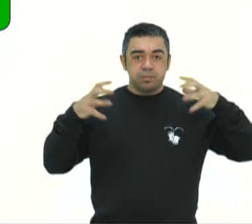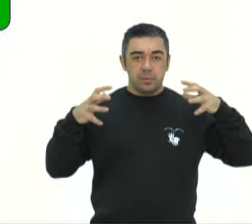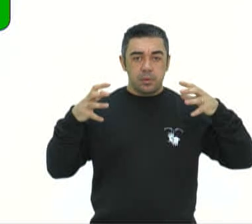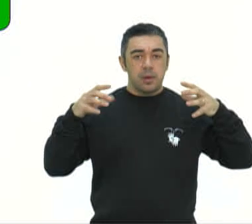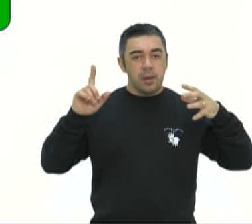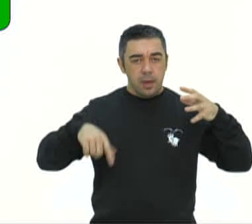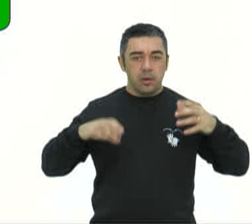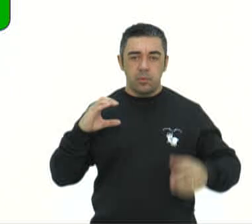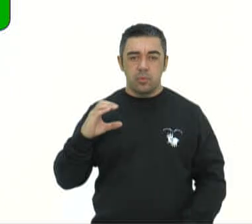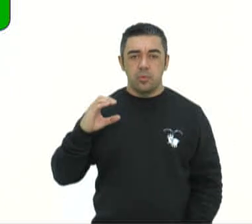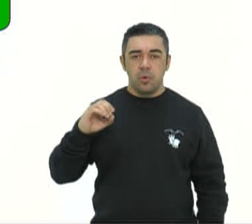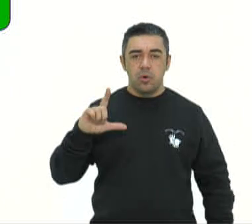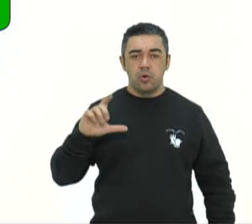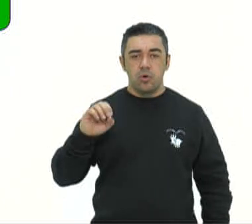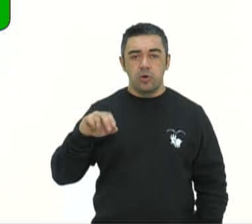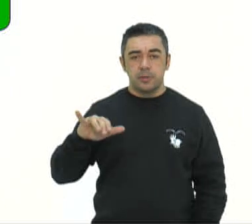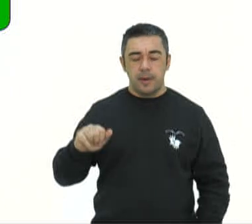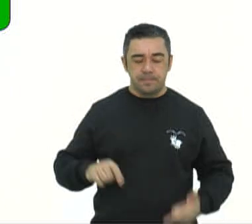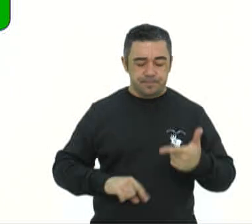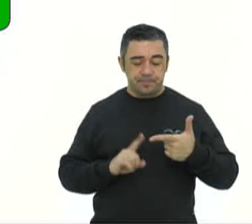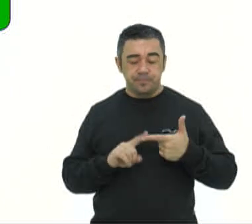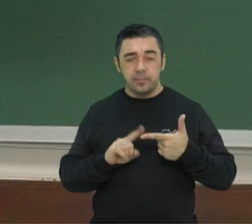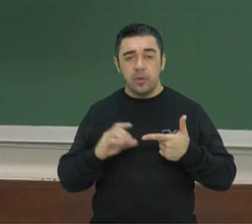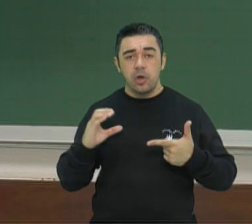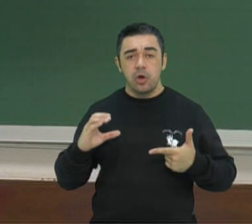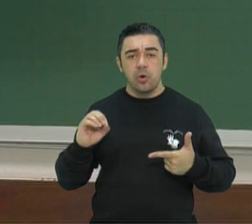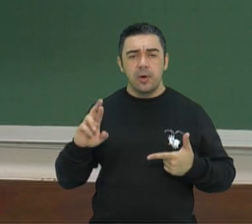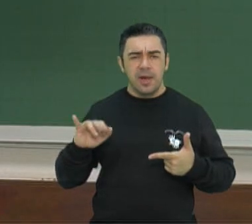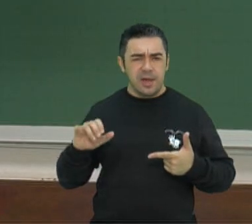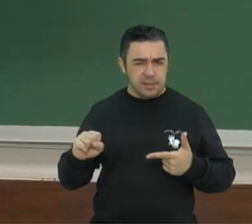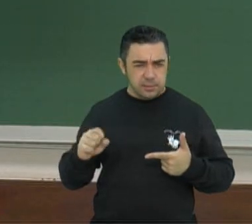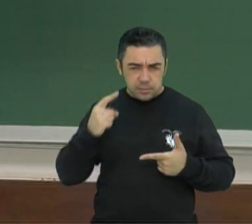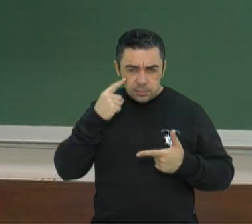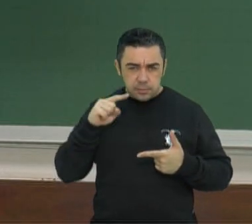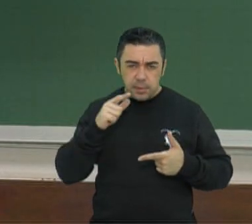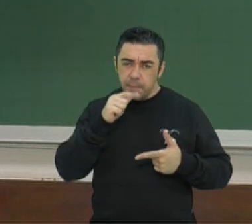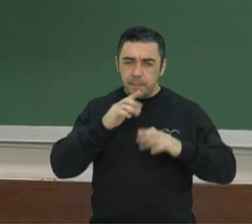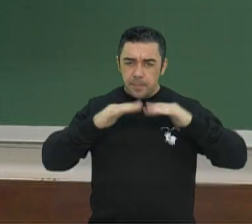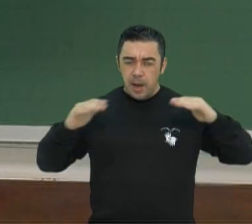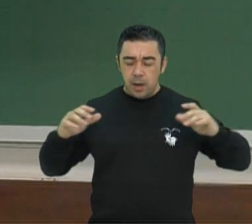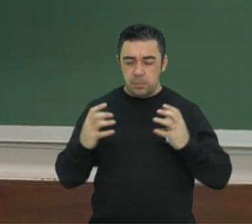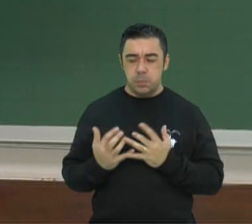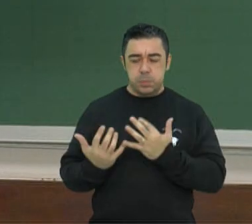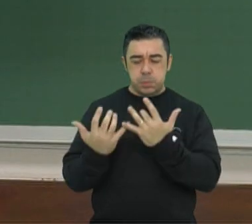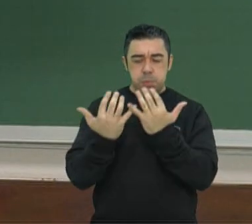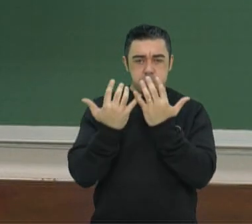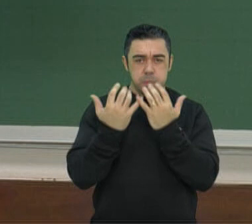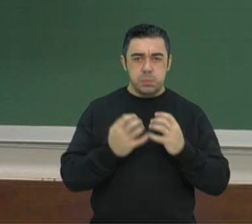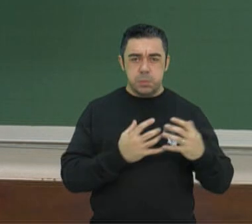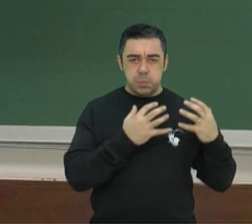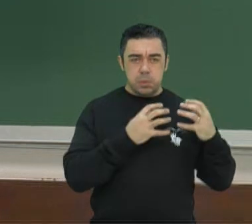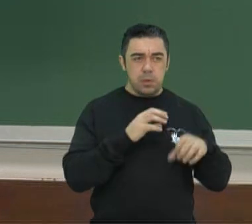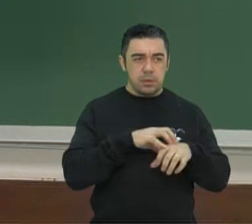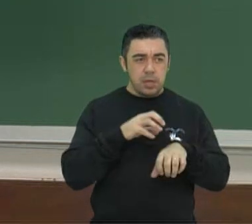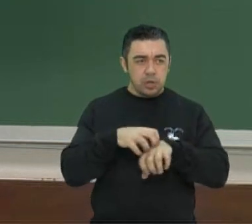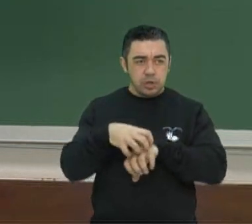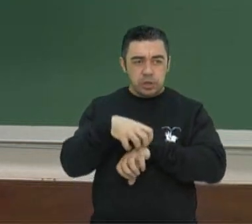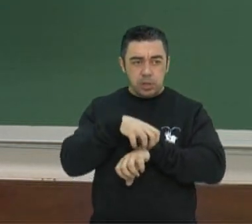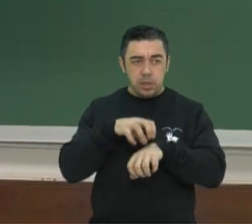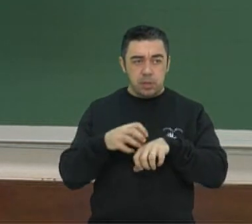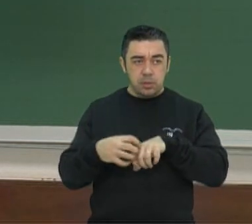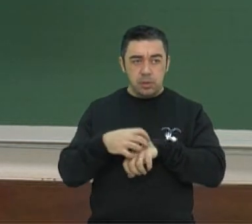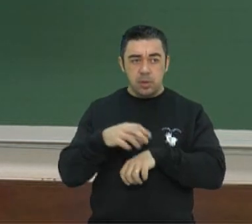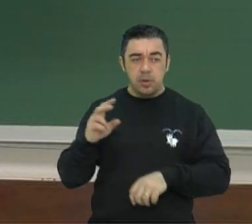Isso é uma colônia. Outro exemplo, os corais. Só que aqui a gente tem uma colônia isomorfa, porque todos eles têm o mesmo formato corporal. Tá? Então